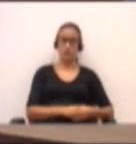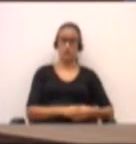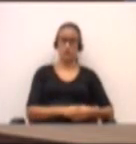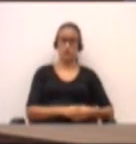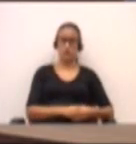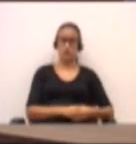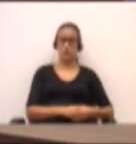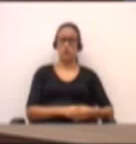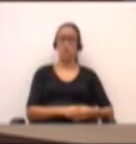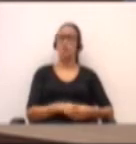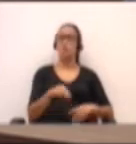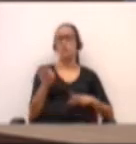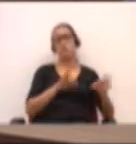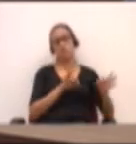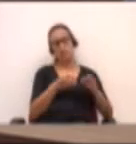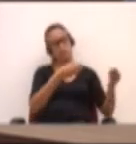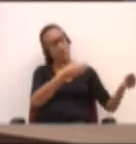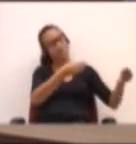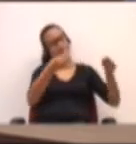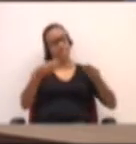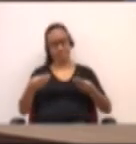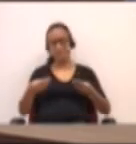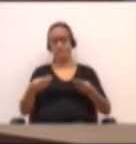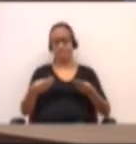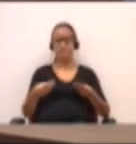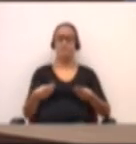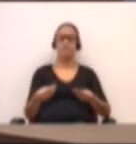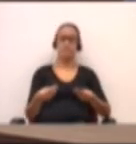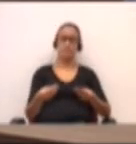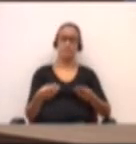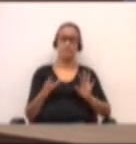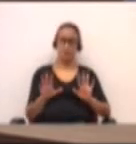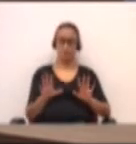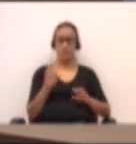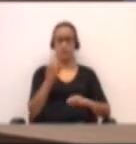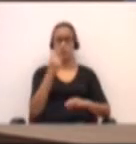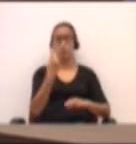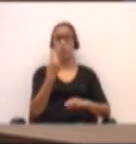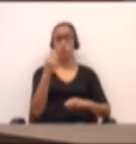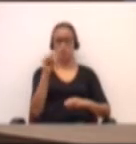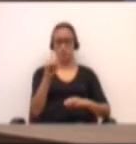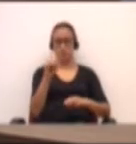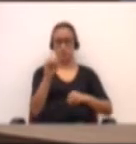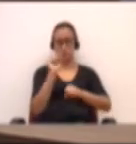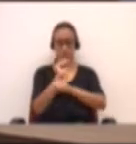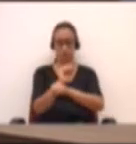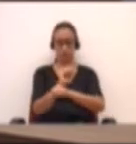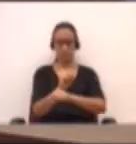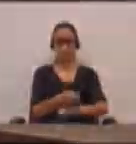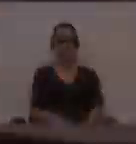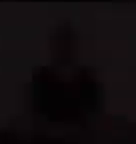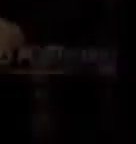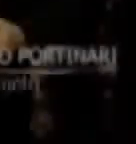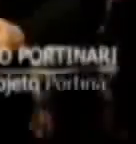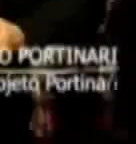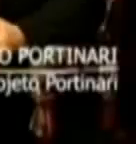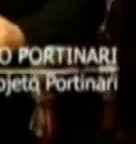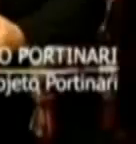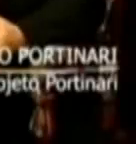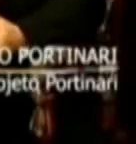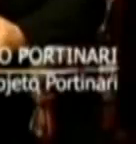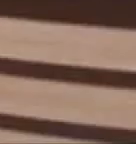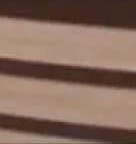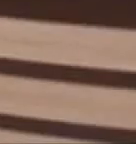A mesa recebe o projeto e encaminha... Pela suspensão dos trabalhos por 1 minuto, excelência. Está suspenso o trabalho por 1 minuto.